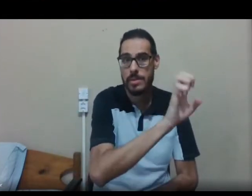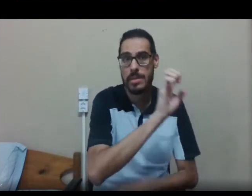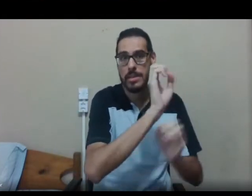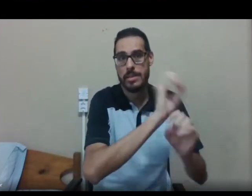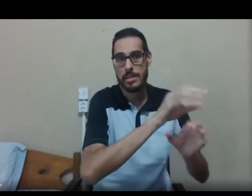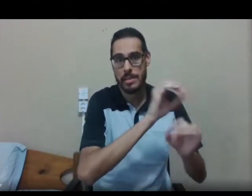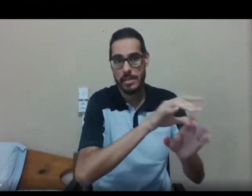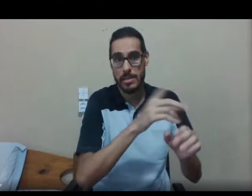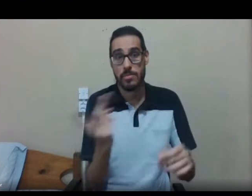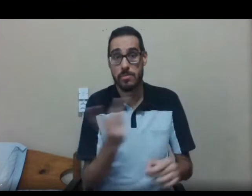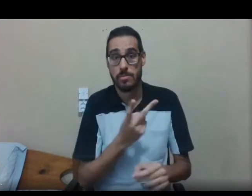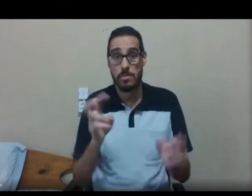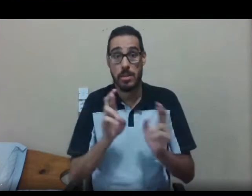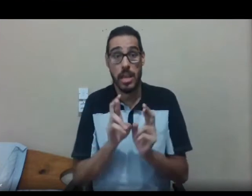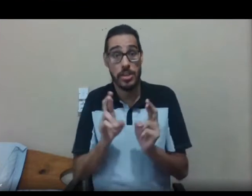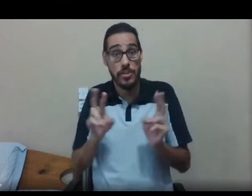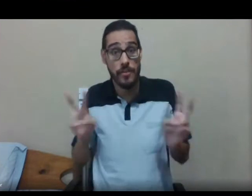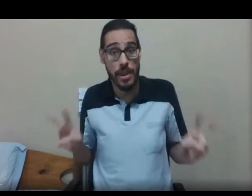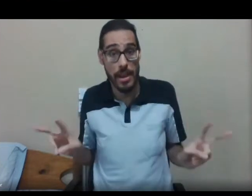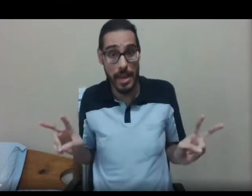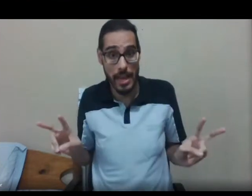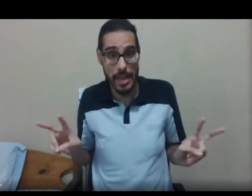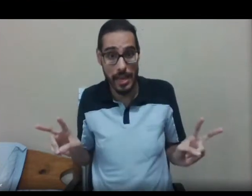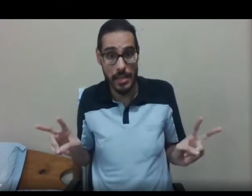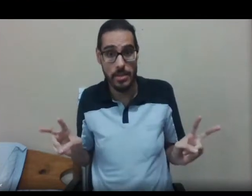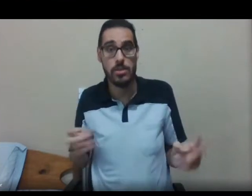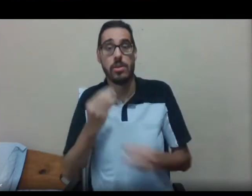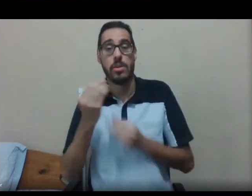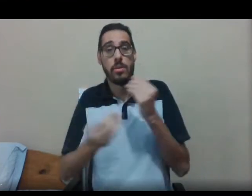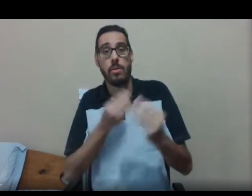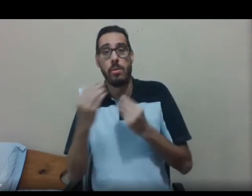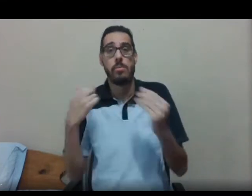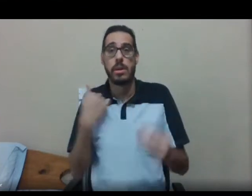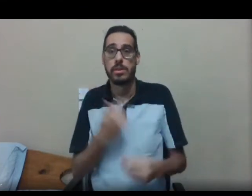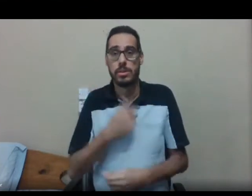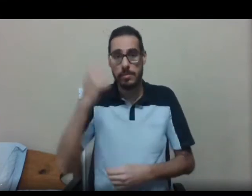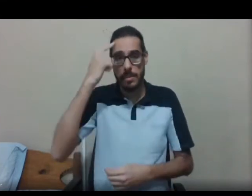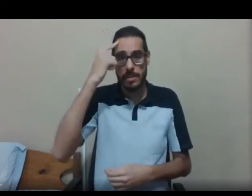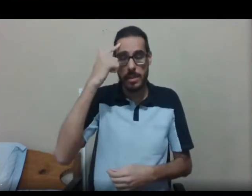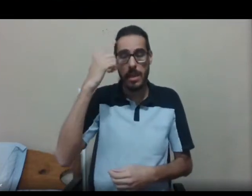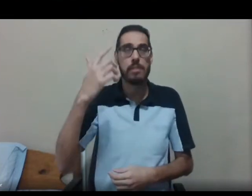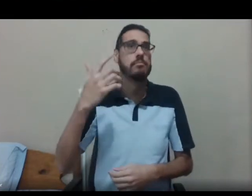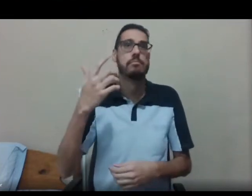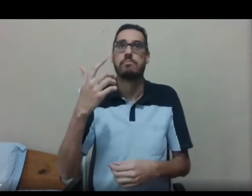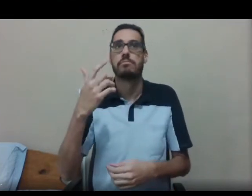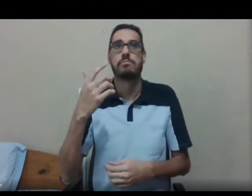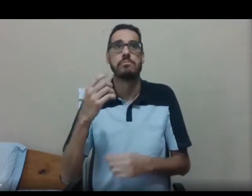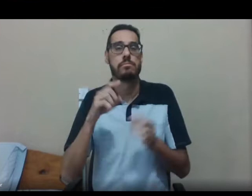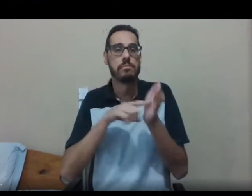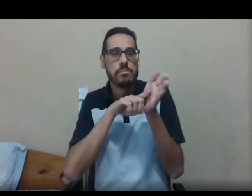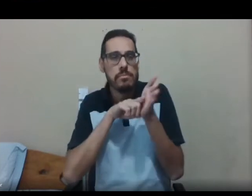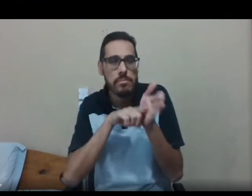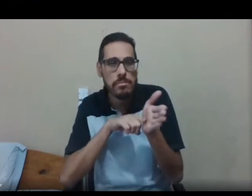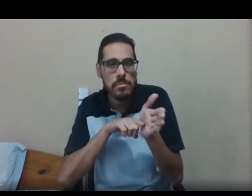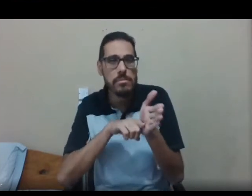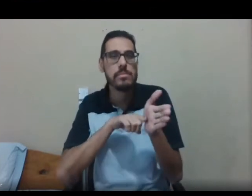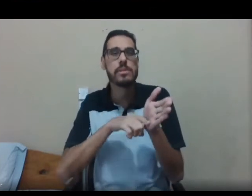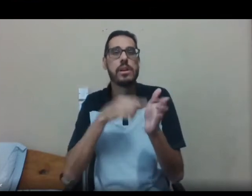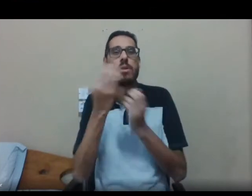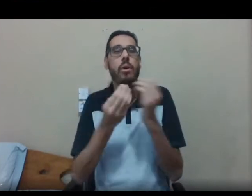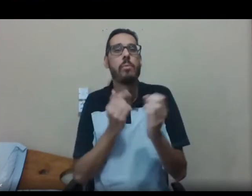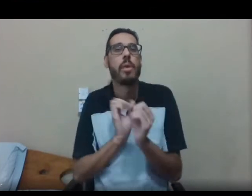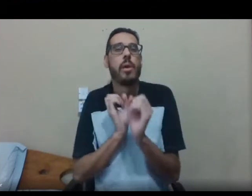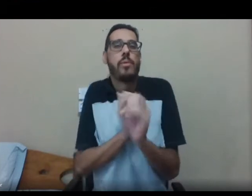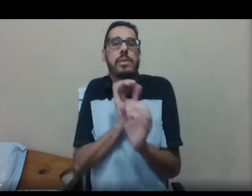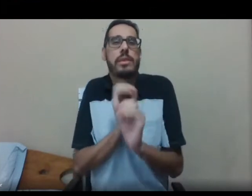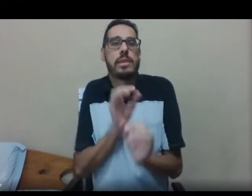utilizar. É uma atividade que pode ser feita tanto pelo professor quanto com seus pares. mas ele vai desenhar aquela,